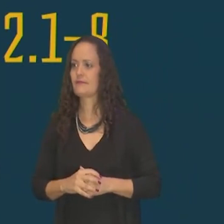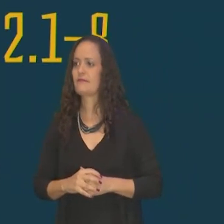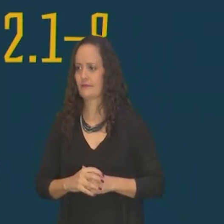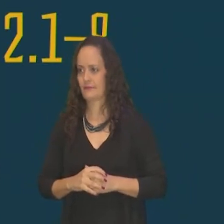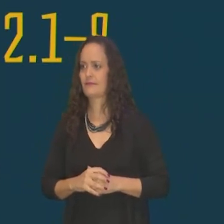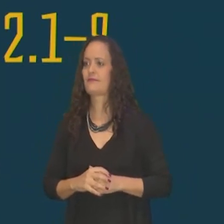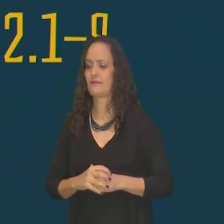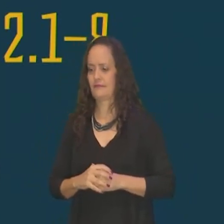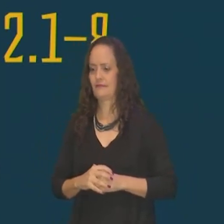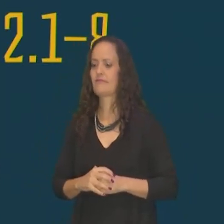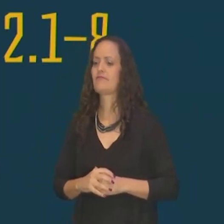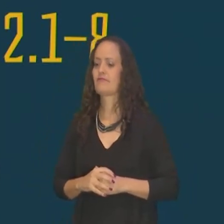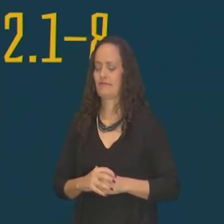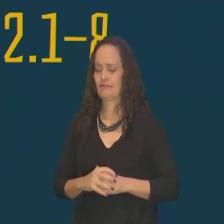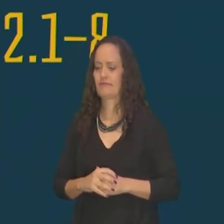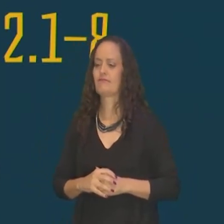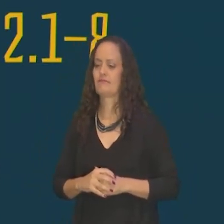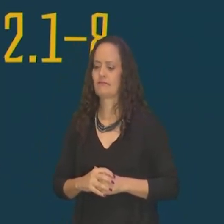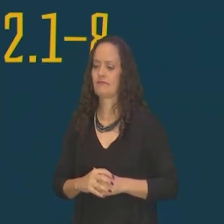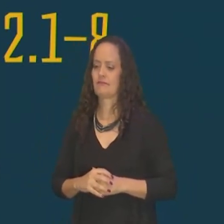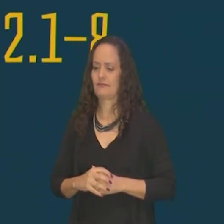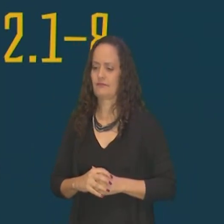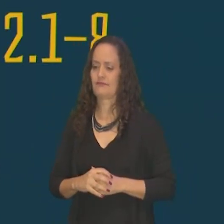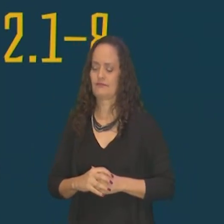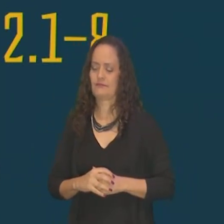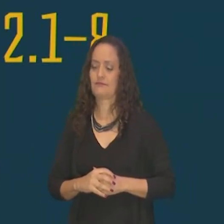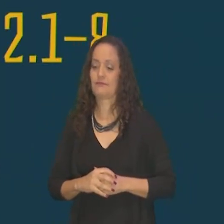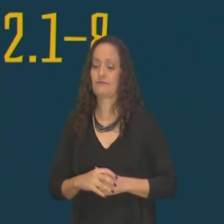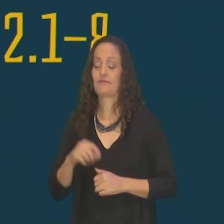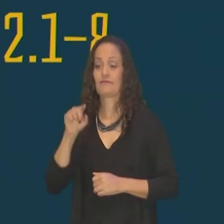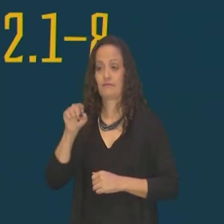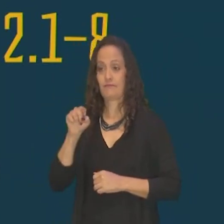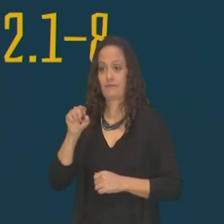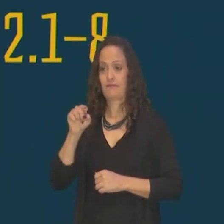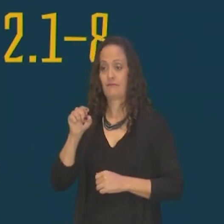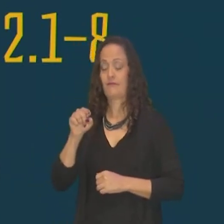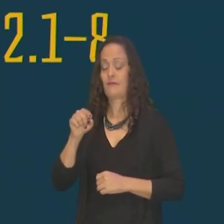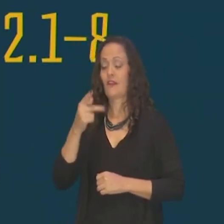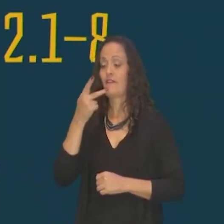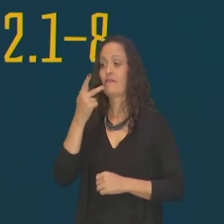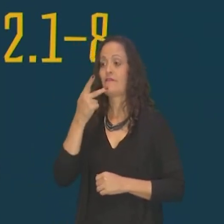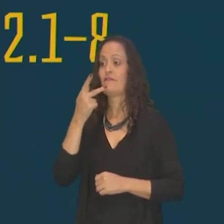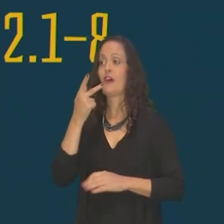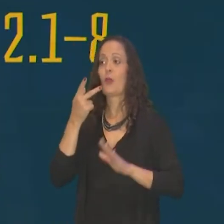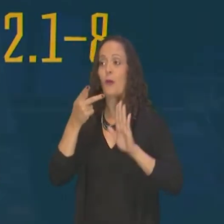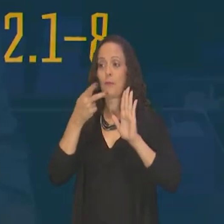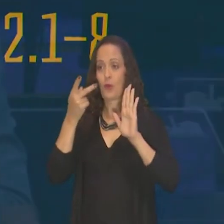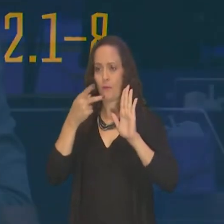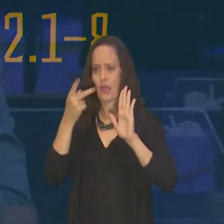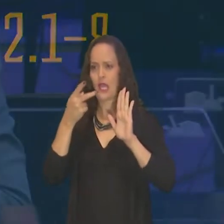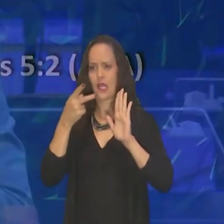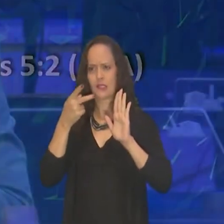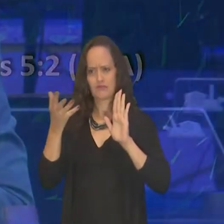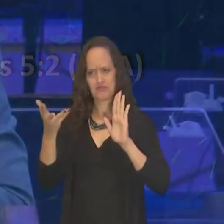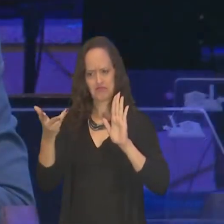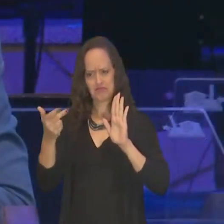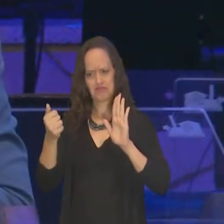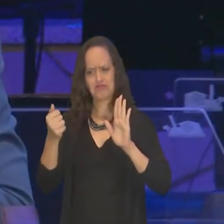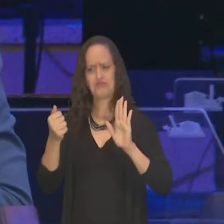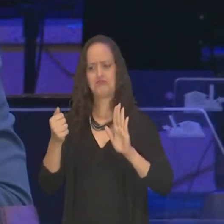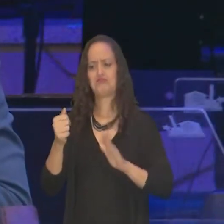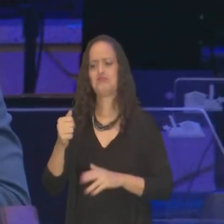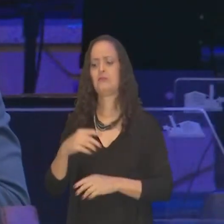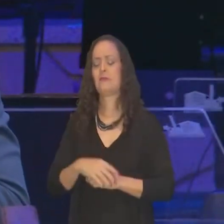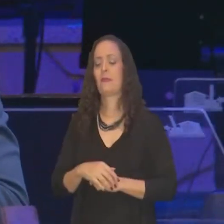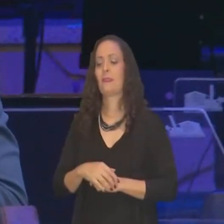Miqueias capítulo 5, verso de número 2. Aqui nós encontramos uma profecia muito interessante também,